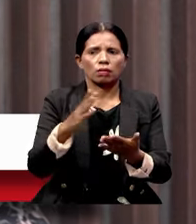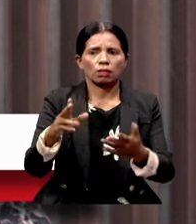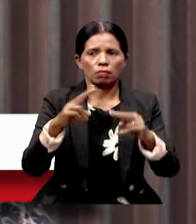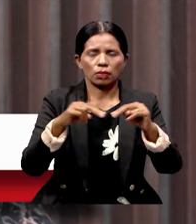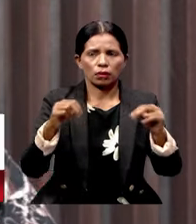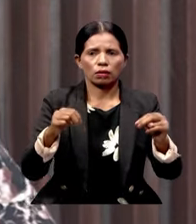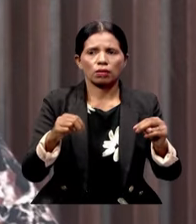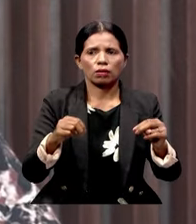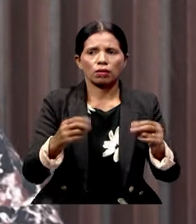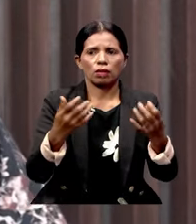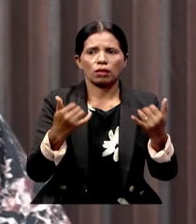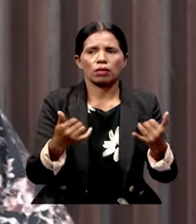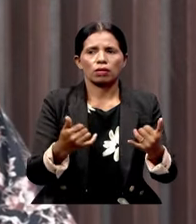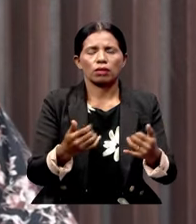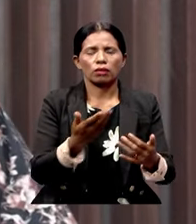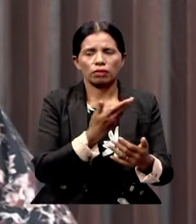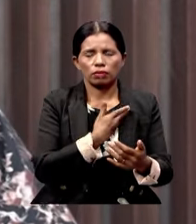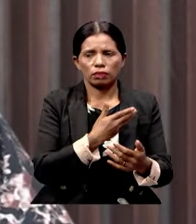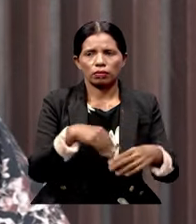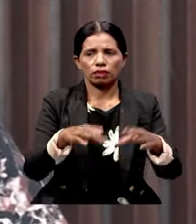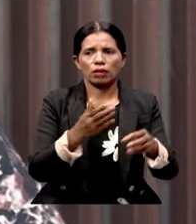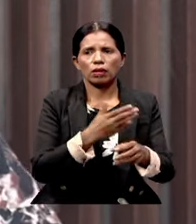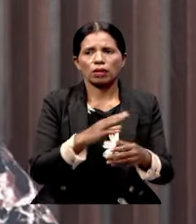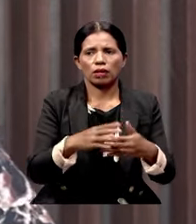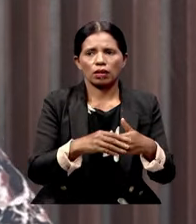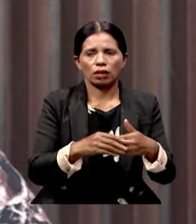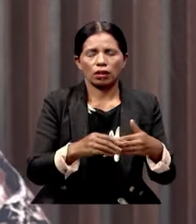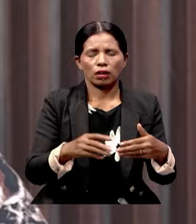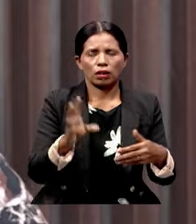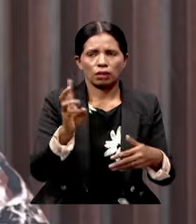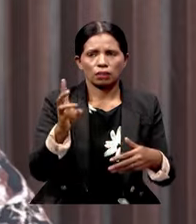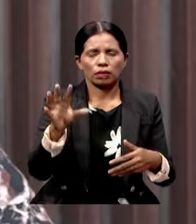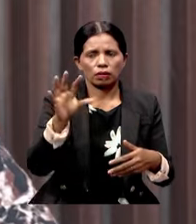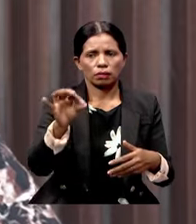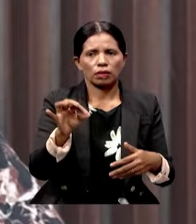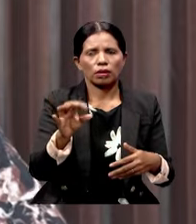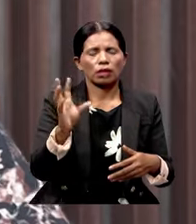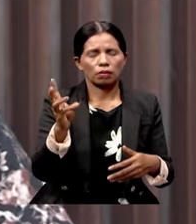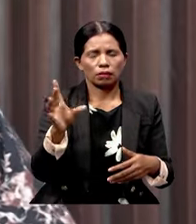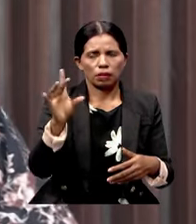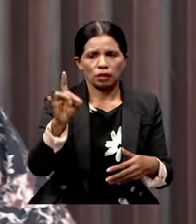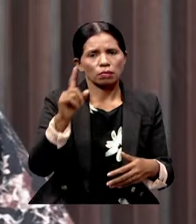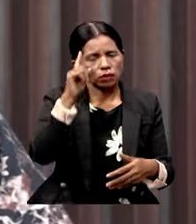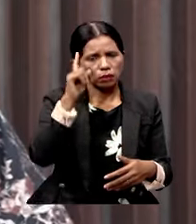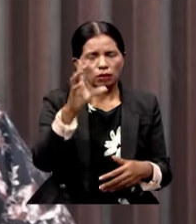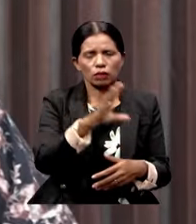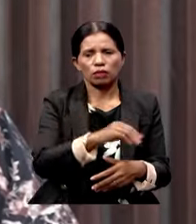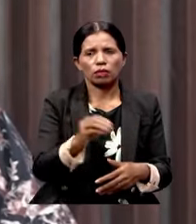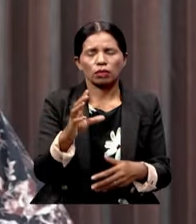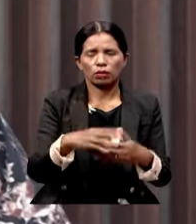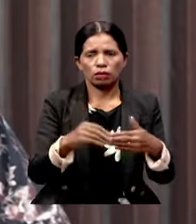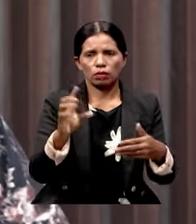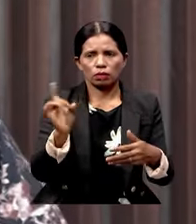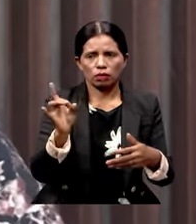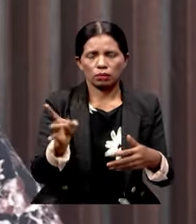lo ne. Apor dadau ne faam be 69, 66, 70, mai be kanu be liu falida nene balung